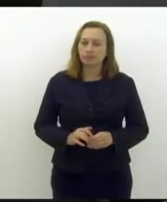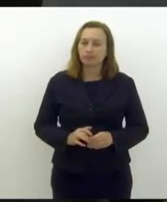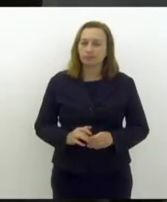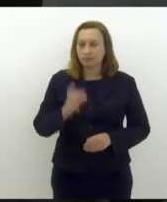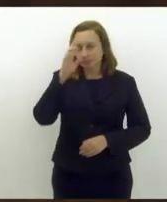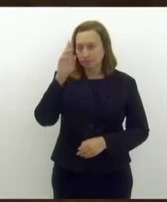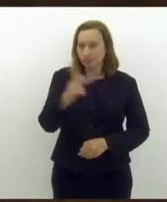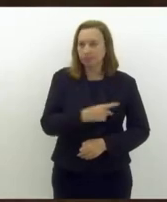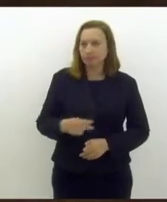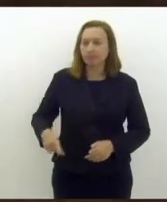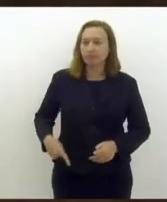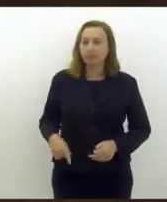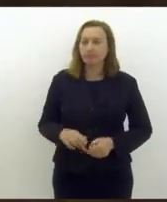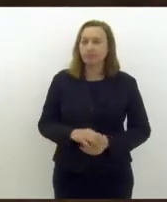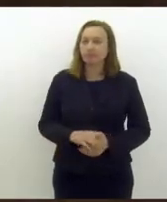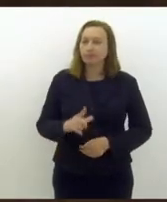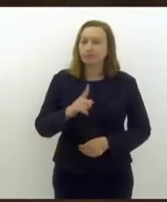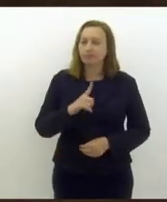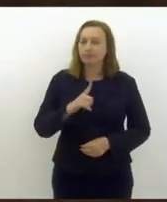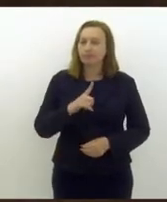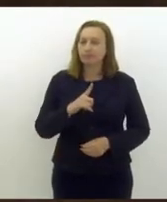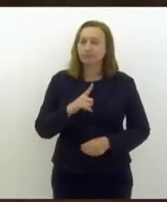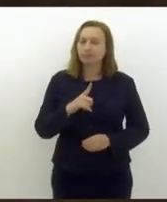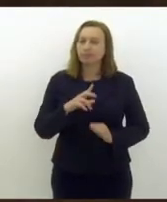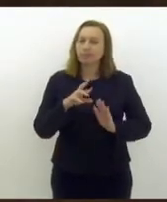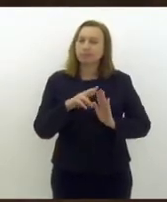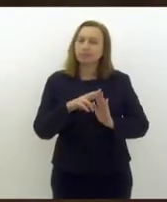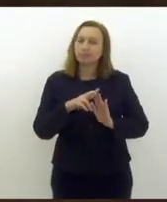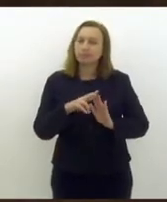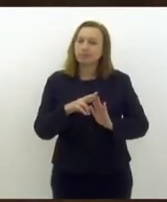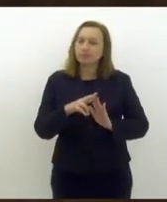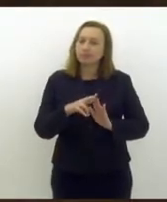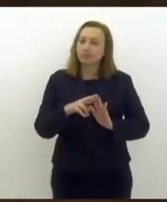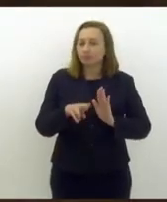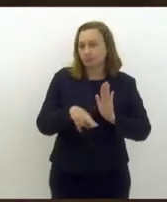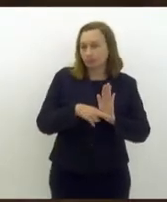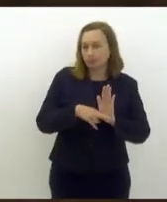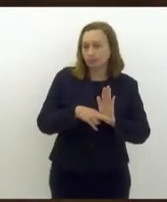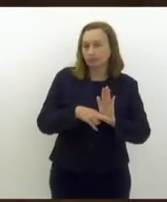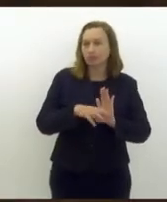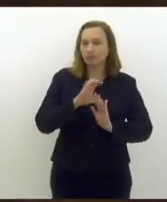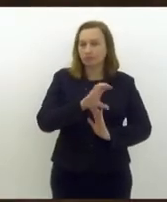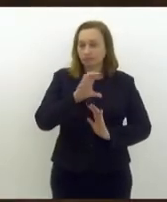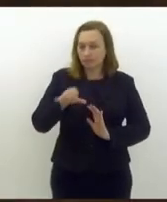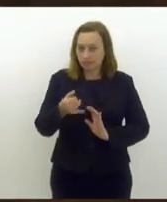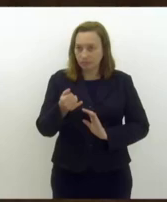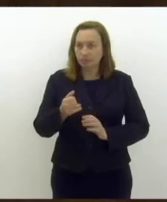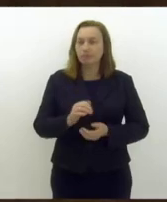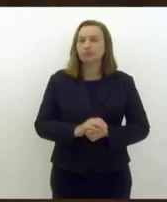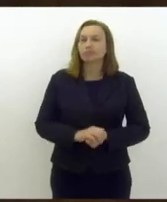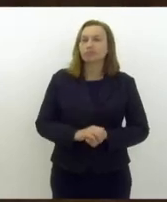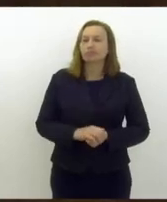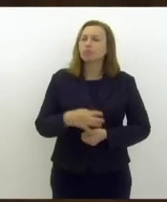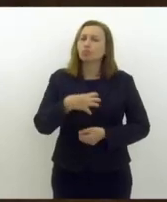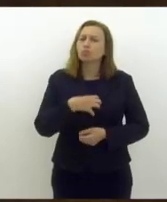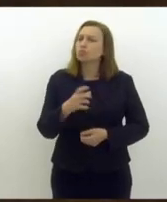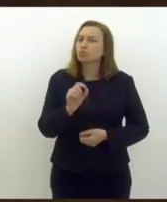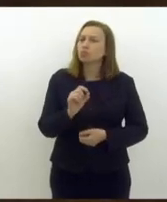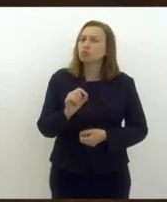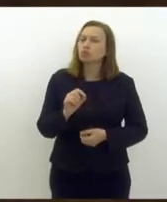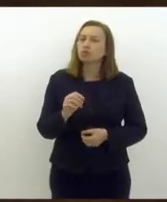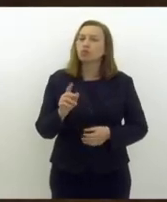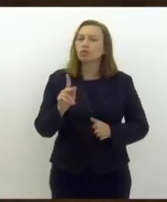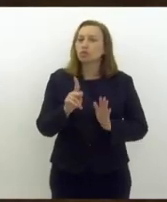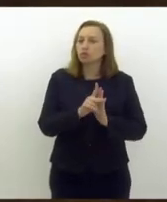senhor presidente nós temos adotado um procedimento da ccj inclusive simulado no sentido de que os